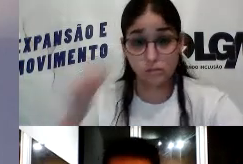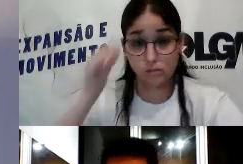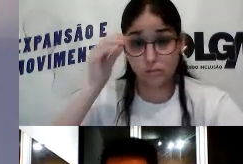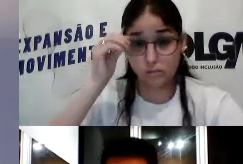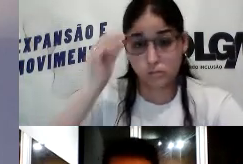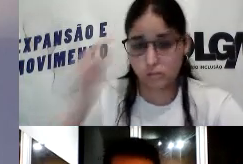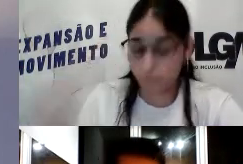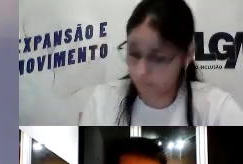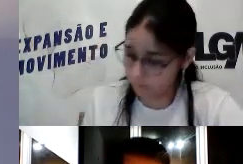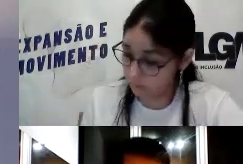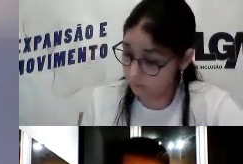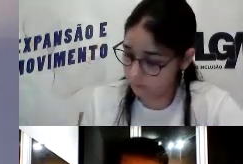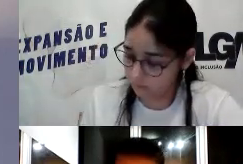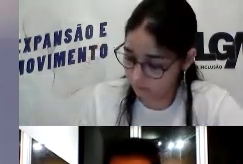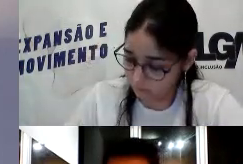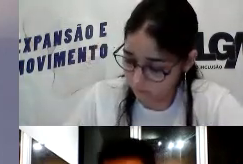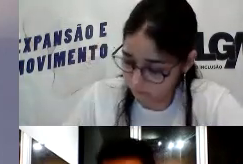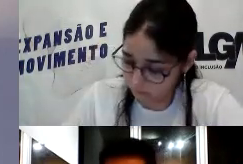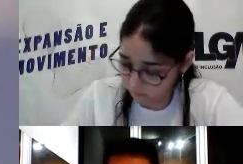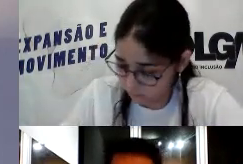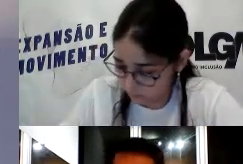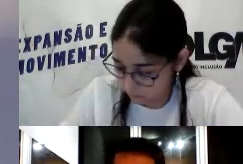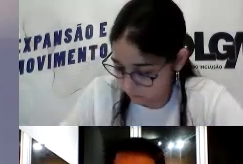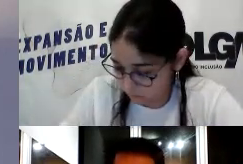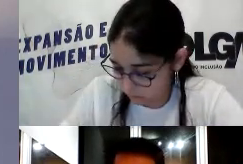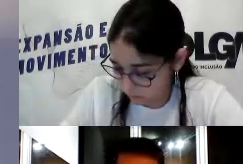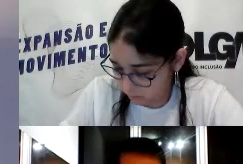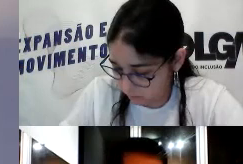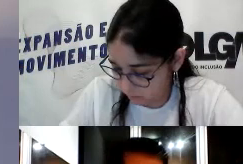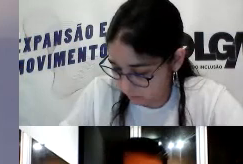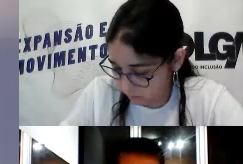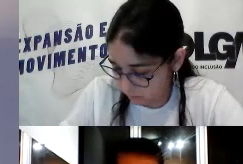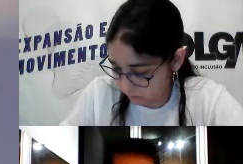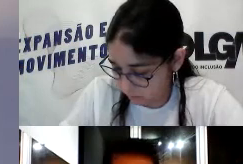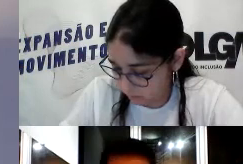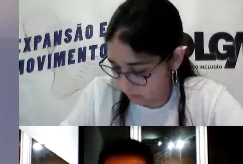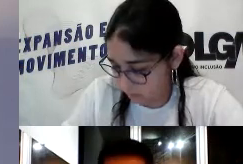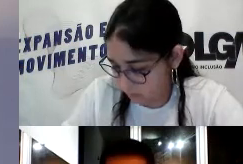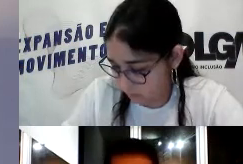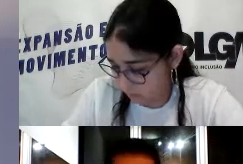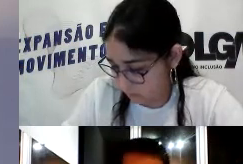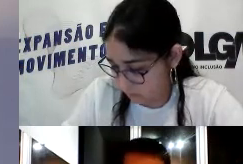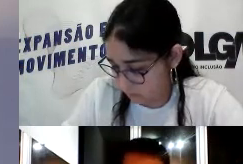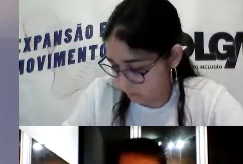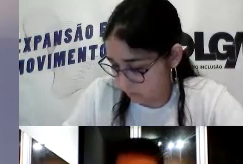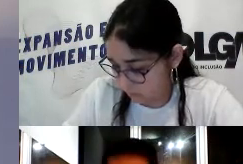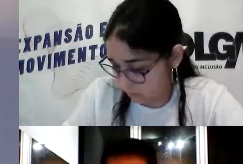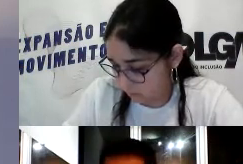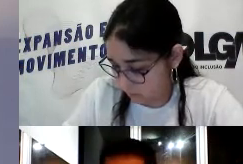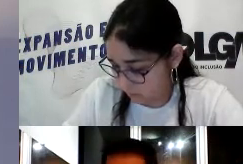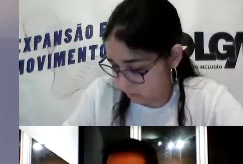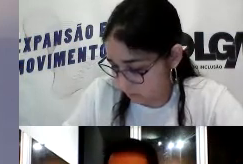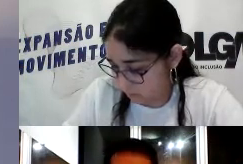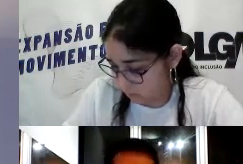judô, teatro, já namora, tem sonho, tem projeto de continuar estudando, quer morar com a namorada, quer ter uma vida plena e